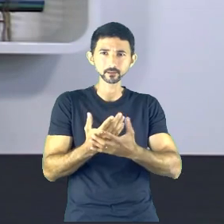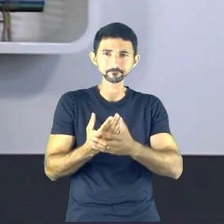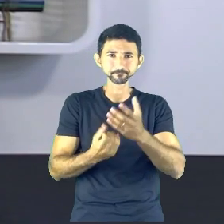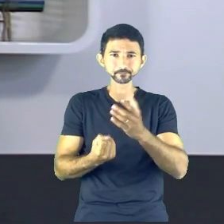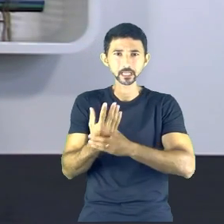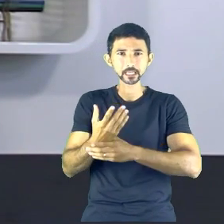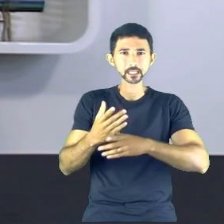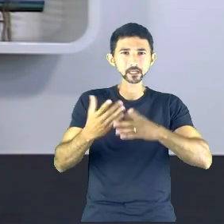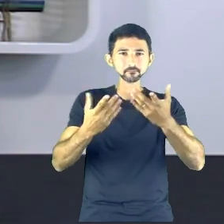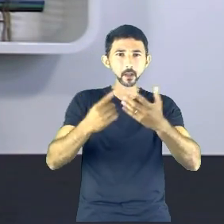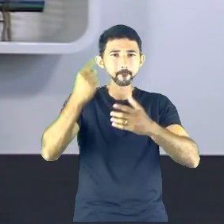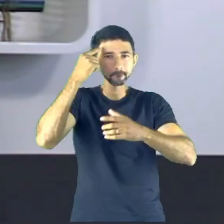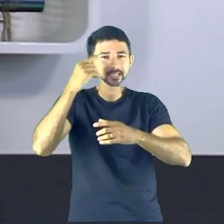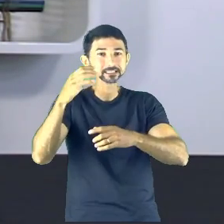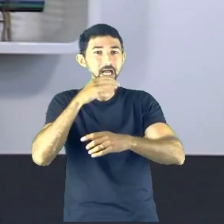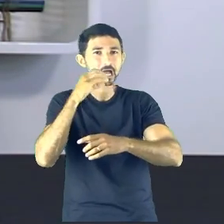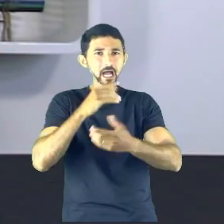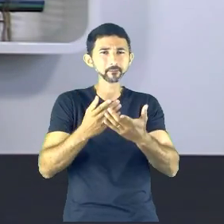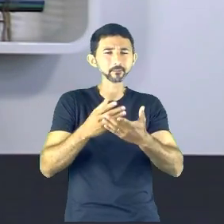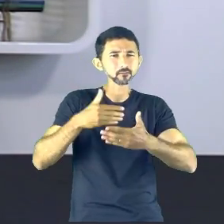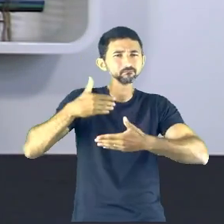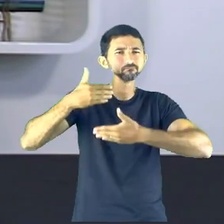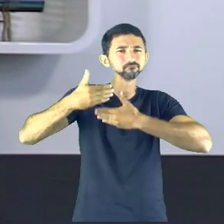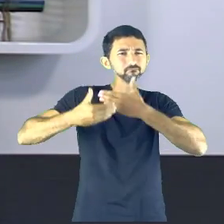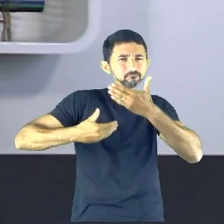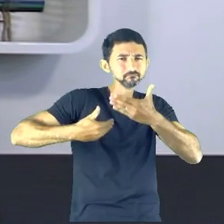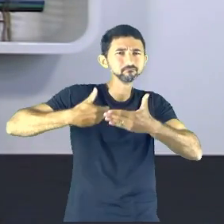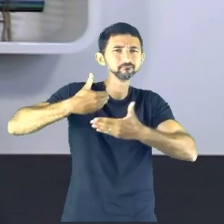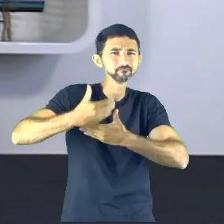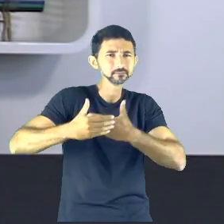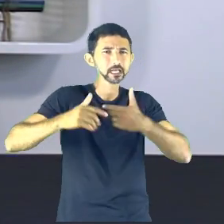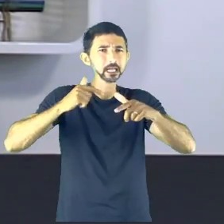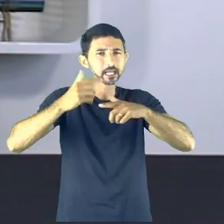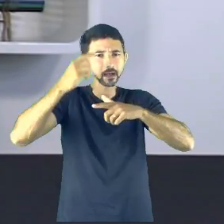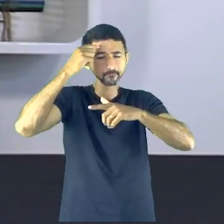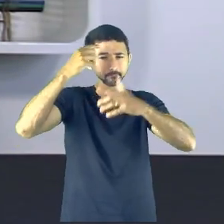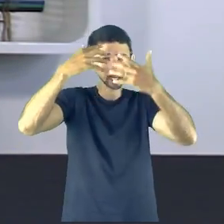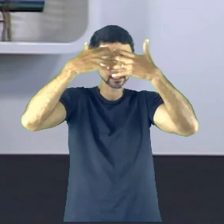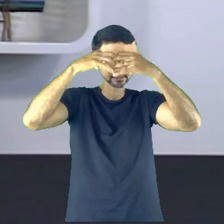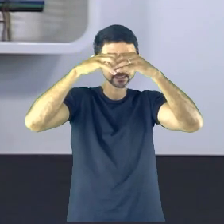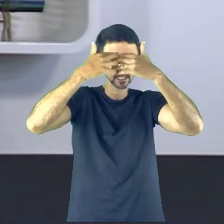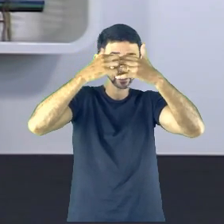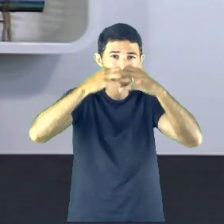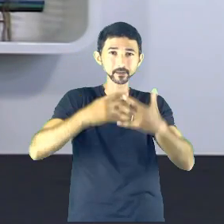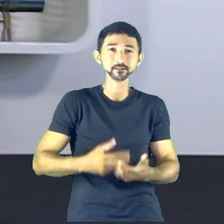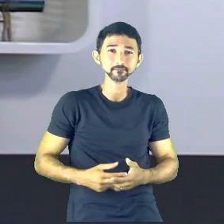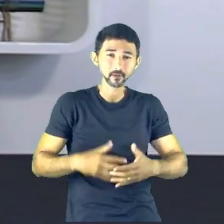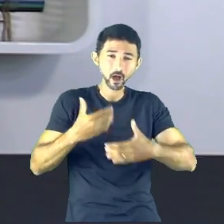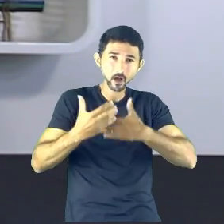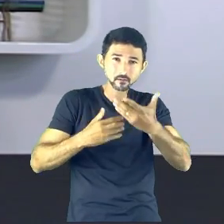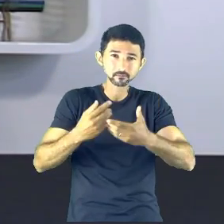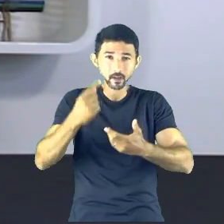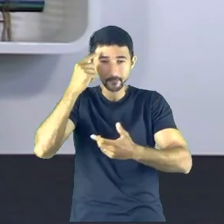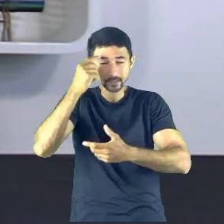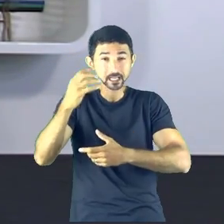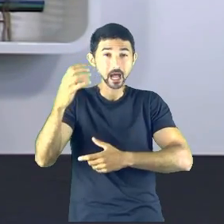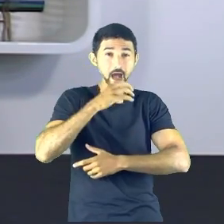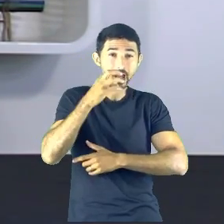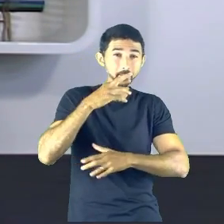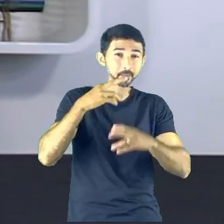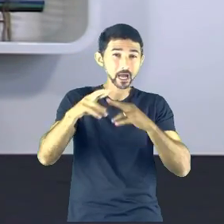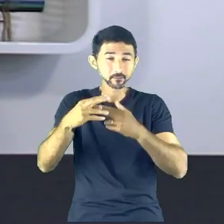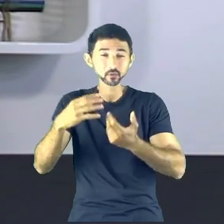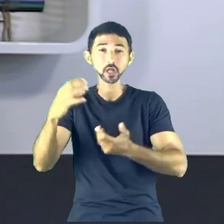eu criei esse quadro Pensa Rápido para que a gente aos poucos fosse trabalhando o nosso cérebro para